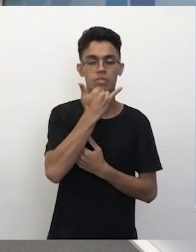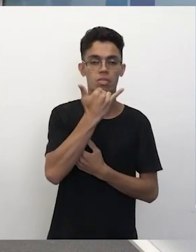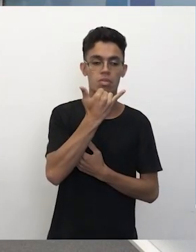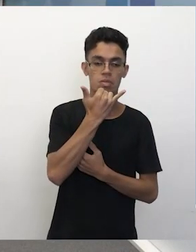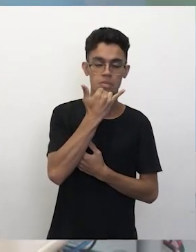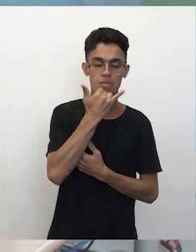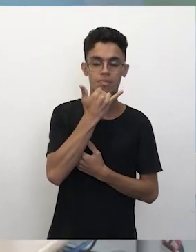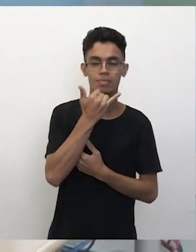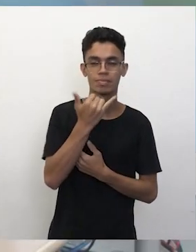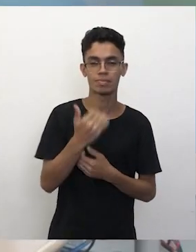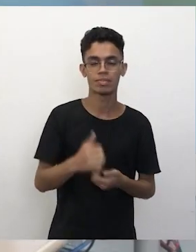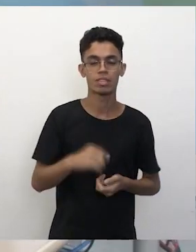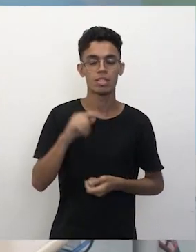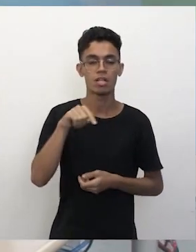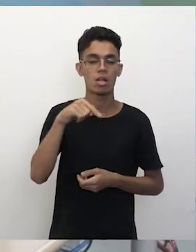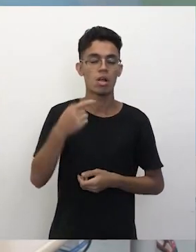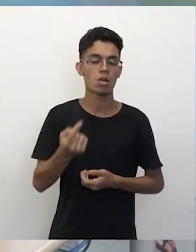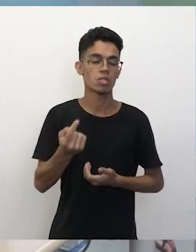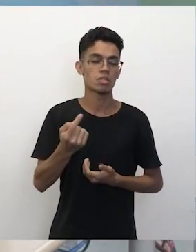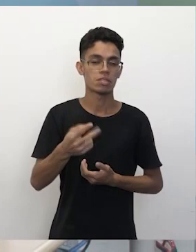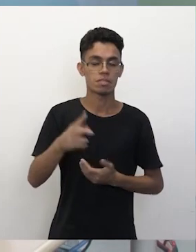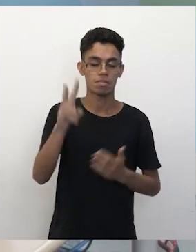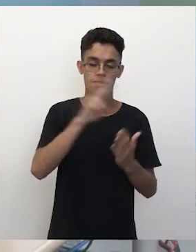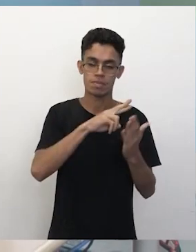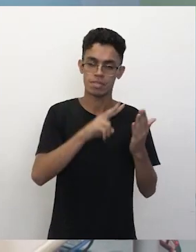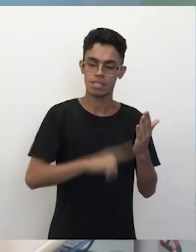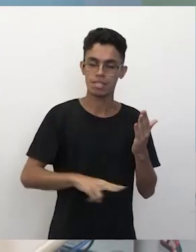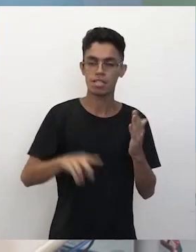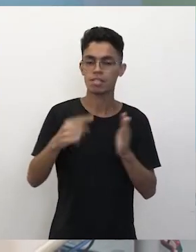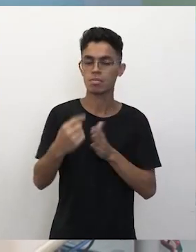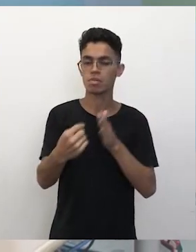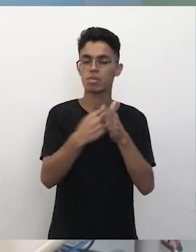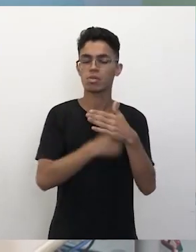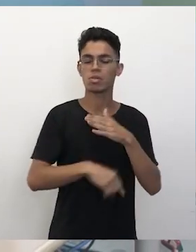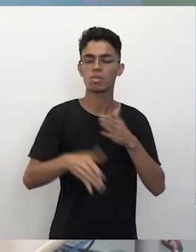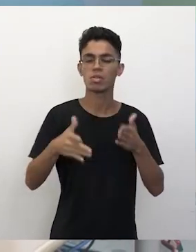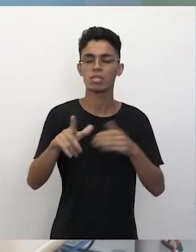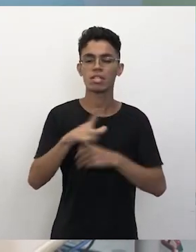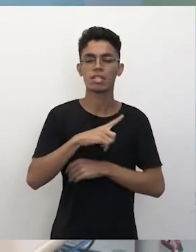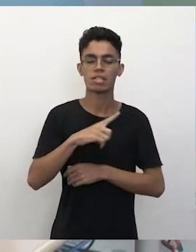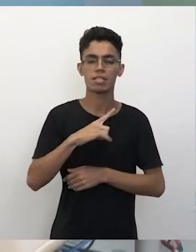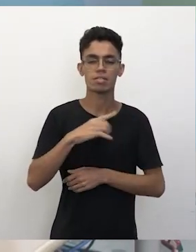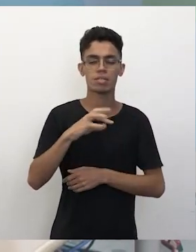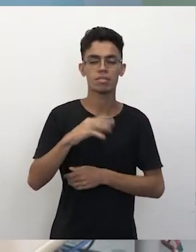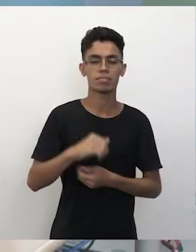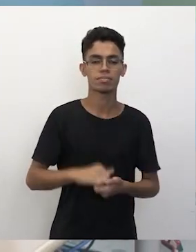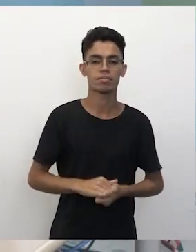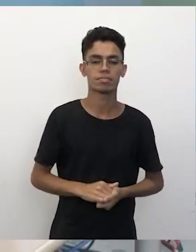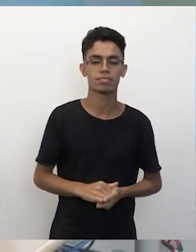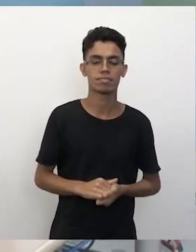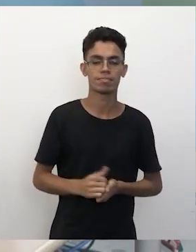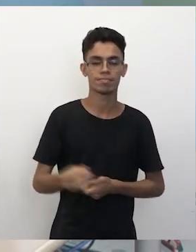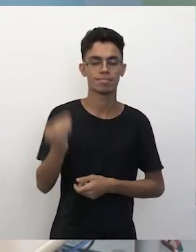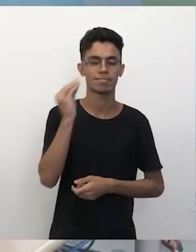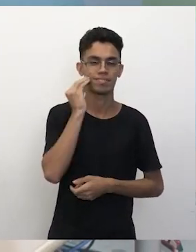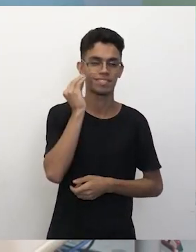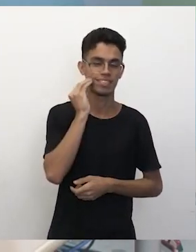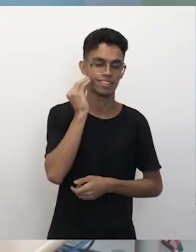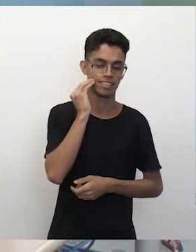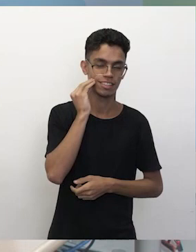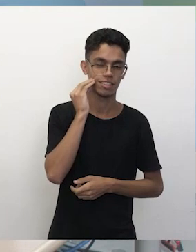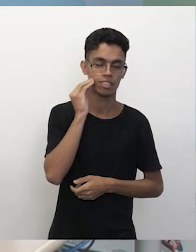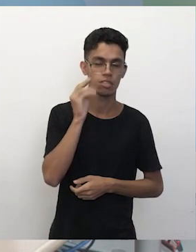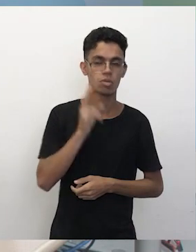lido todos. Na próxima vez eu vou ler, tá? Hoje tem muitas propriedades para vocês, o professor tinha para falar, tá bom? Um beijo e até a